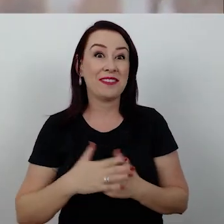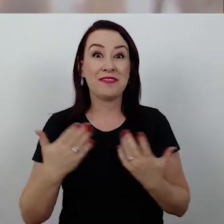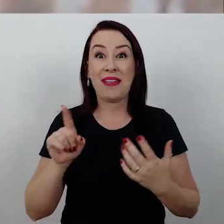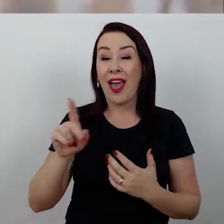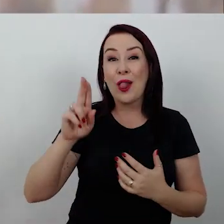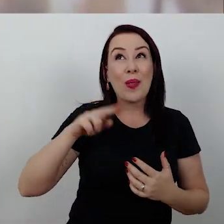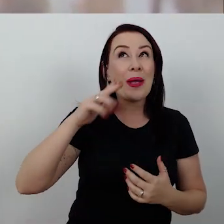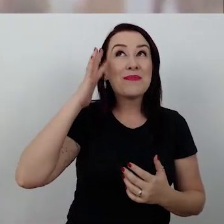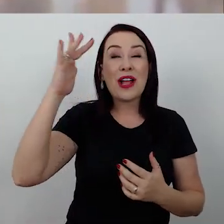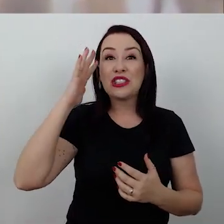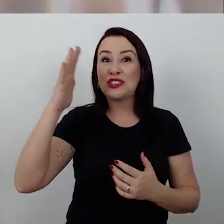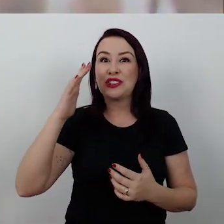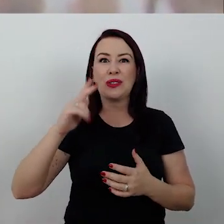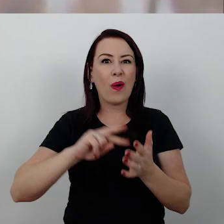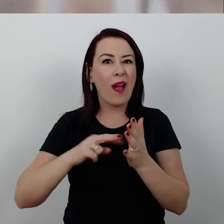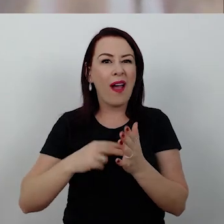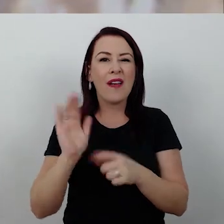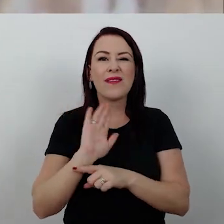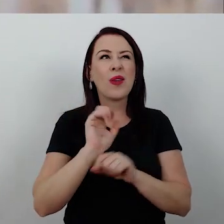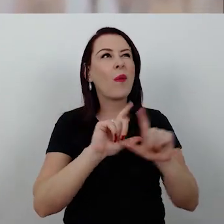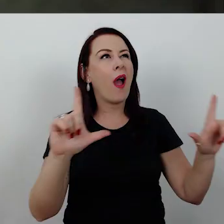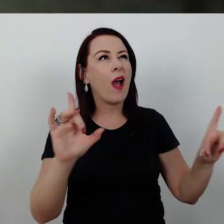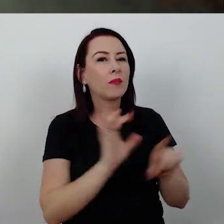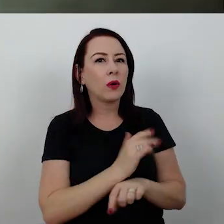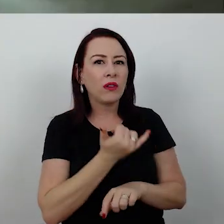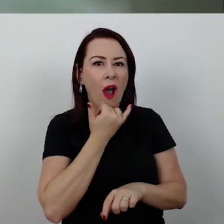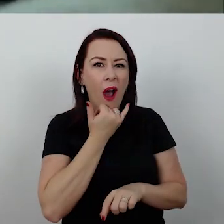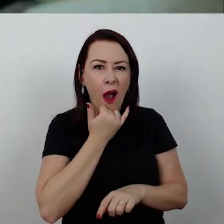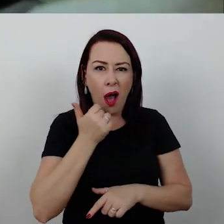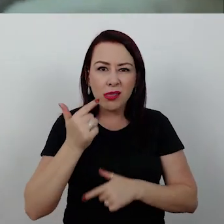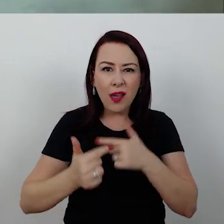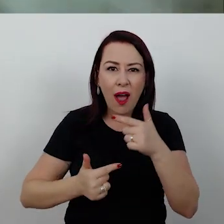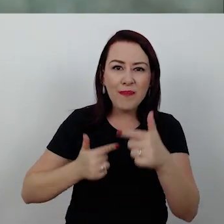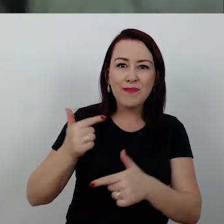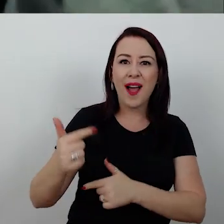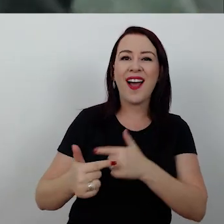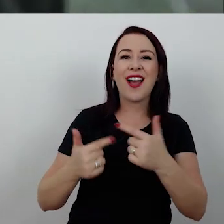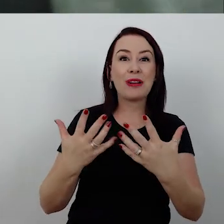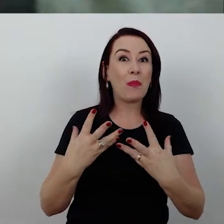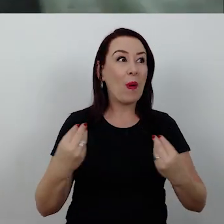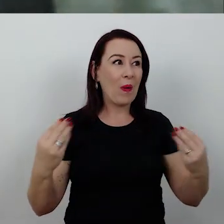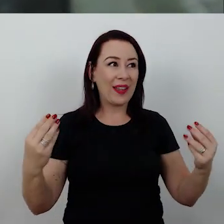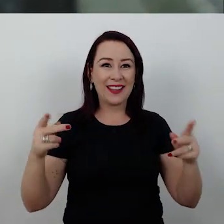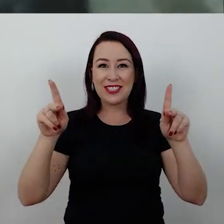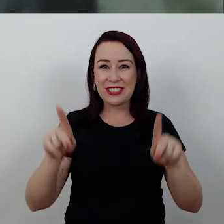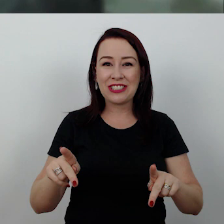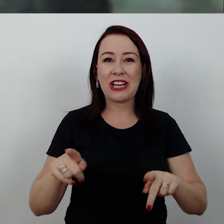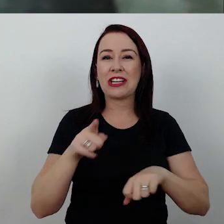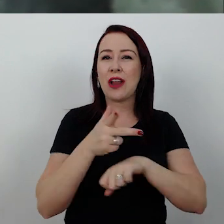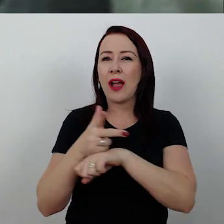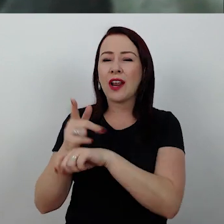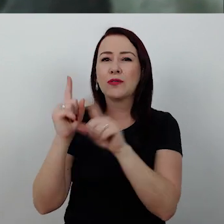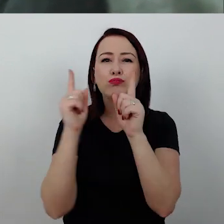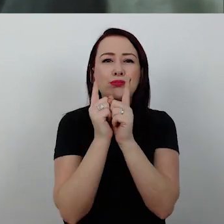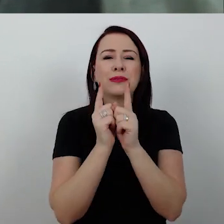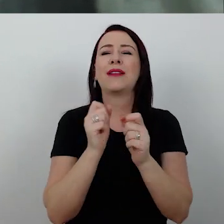passou pela minha cabeça o trabalho que é. E depender de tantas pessoas para gravar